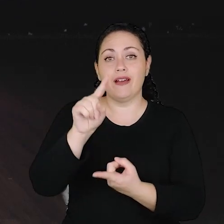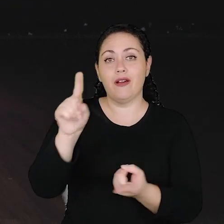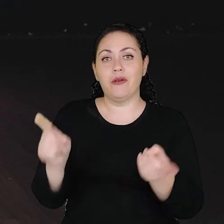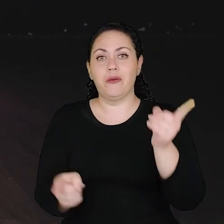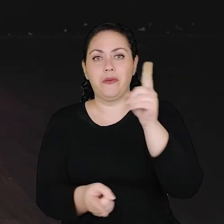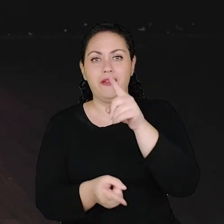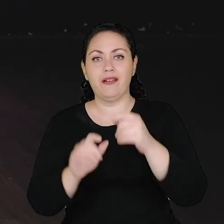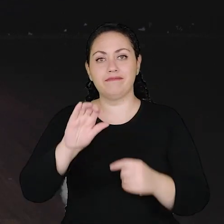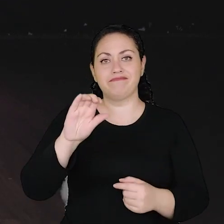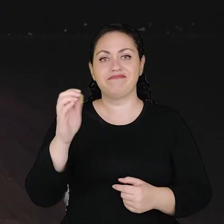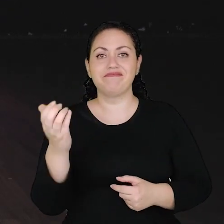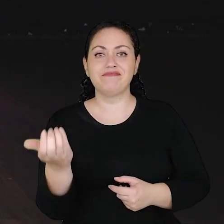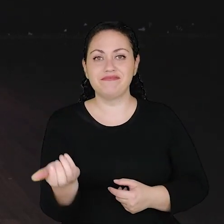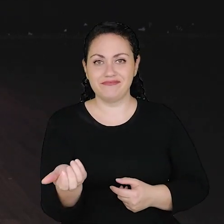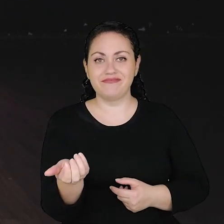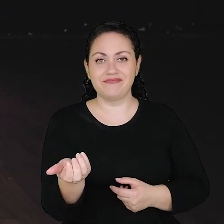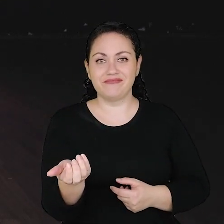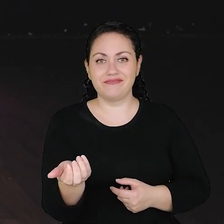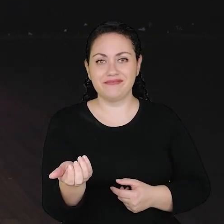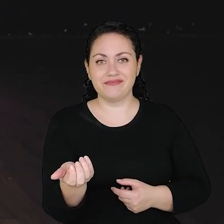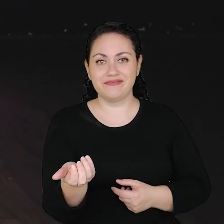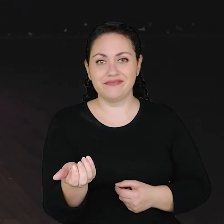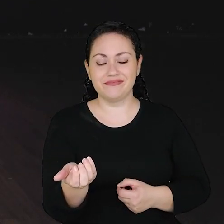viramos de ponta cabeça